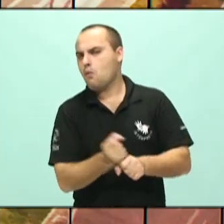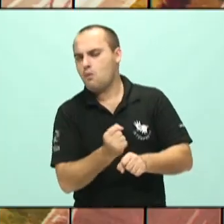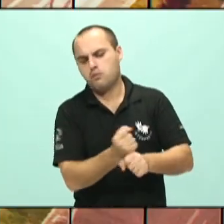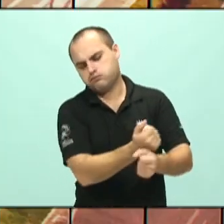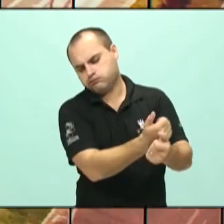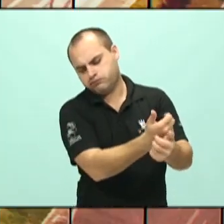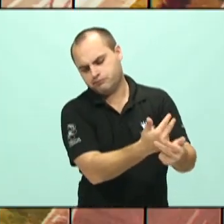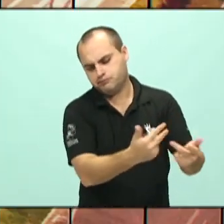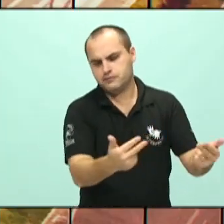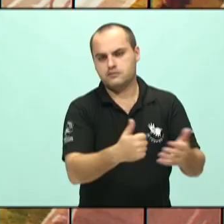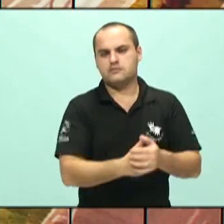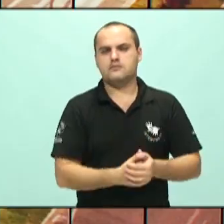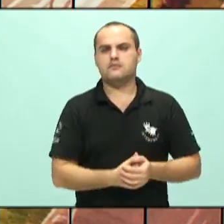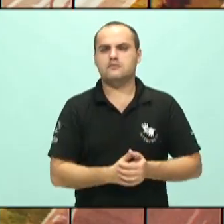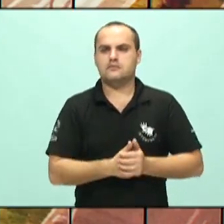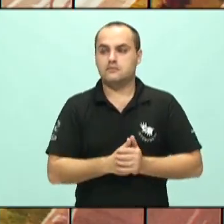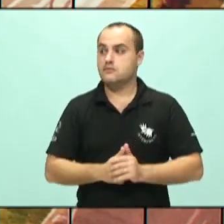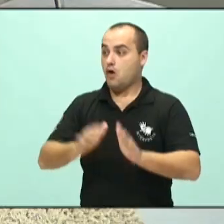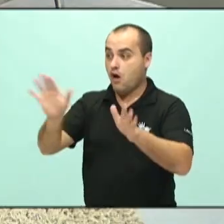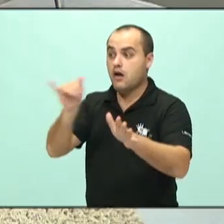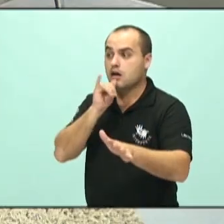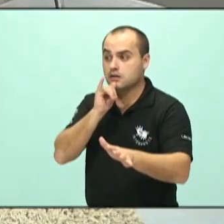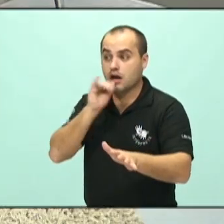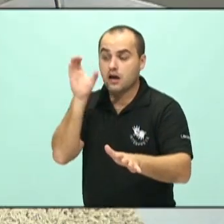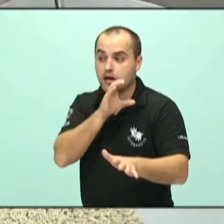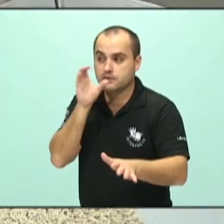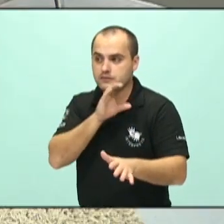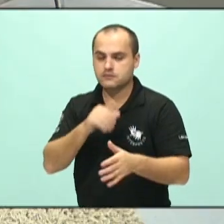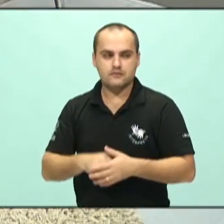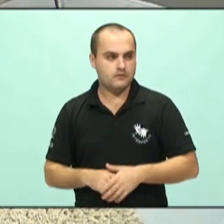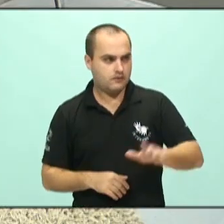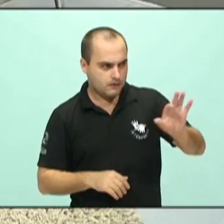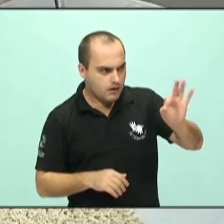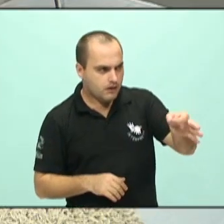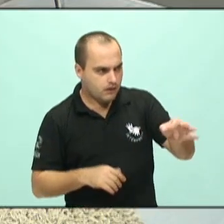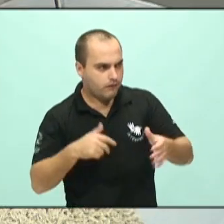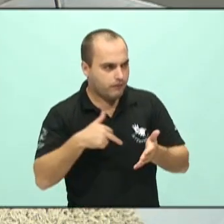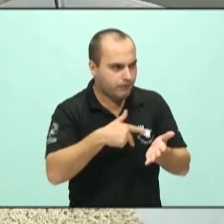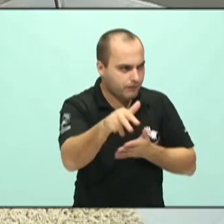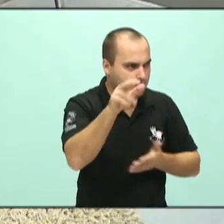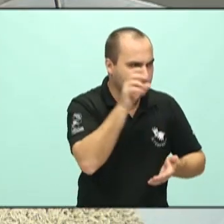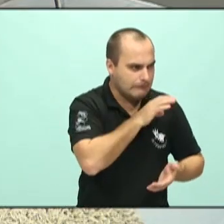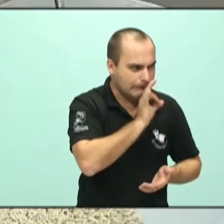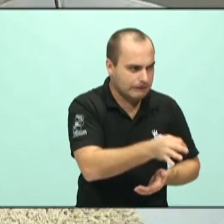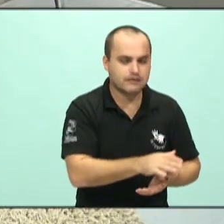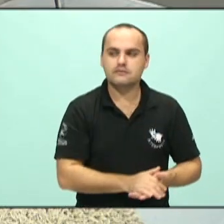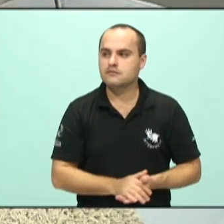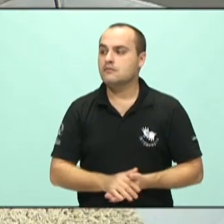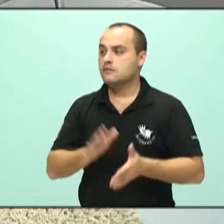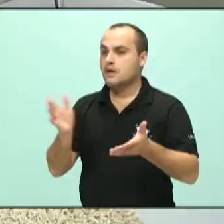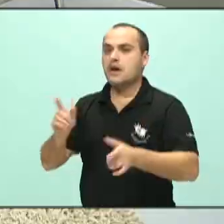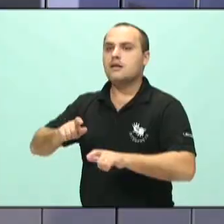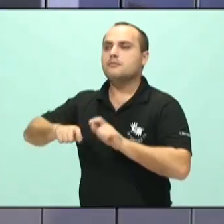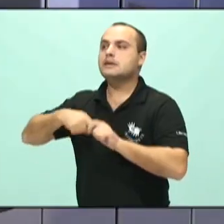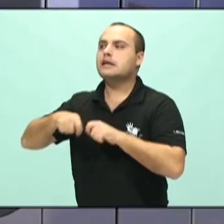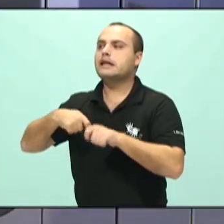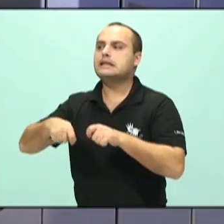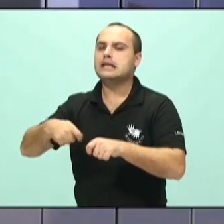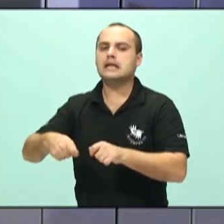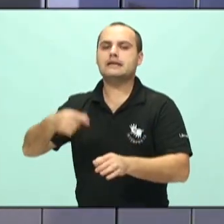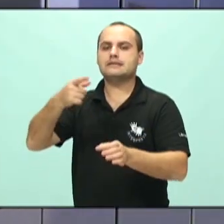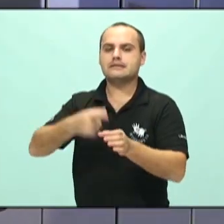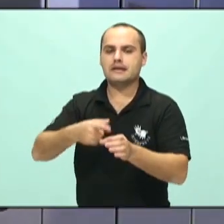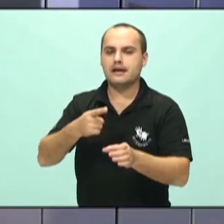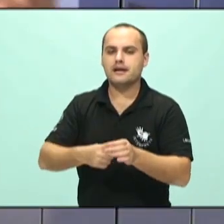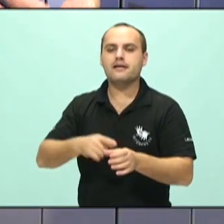Sim. Anda mais do Eu que... vou te dar um exemplo rápido, então. Anda mais do que notícia O ruim hospital, aqui, é que a gente está de bicicletinha também pela